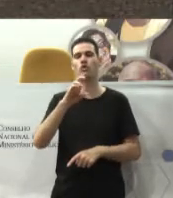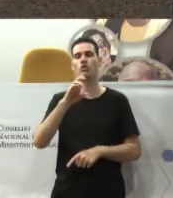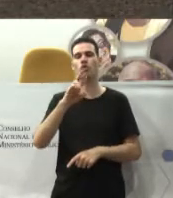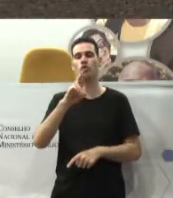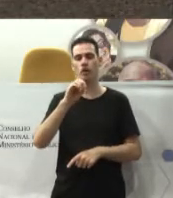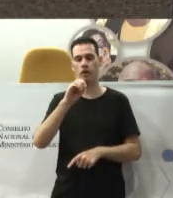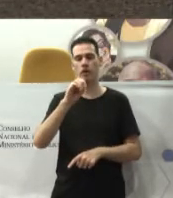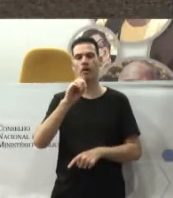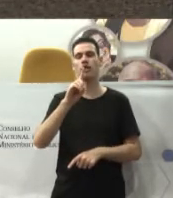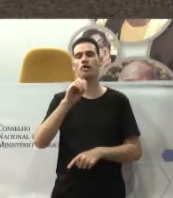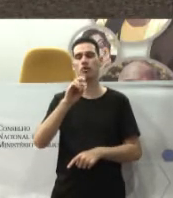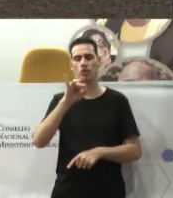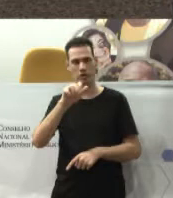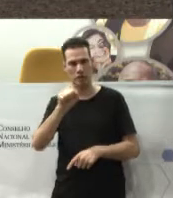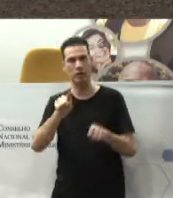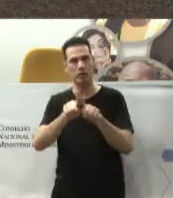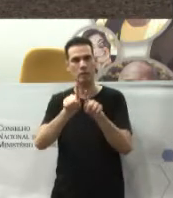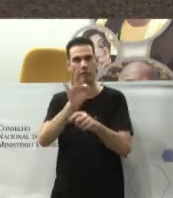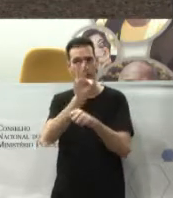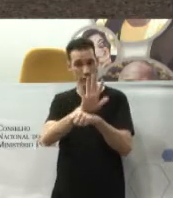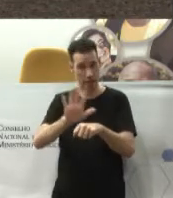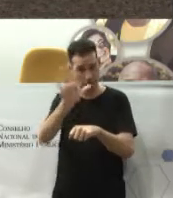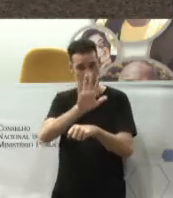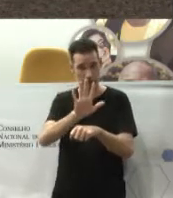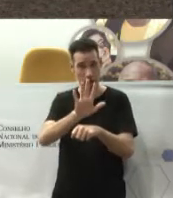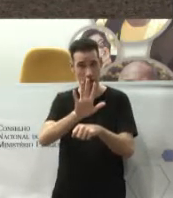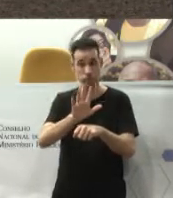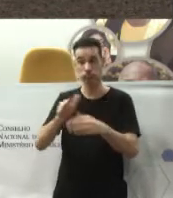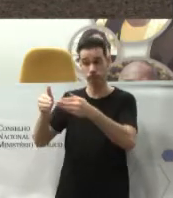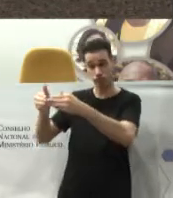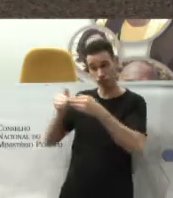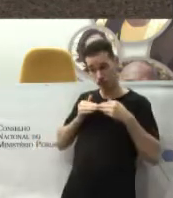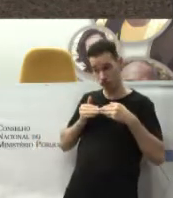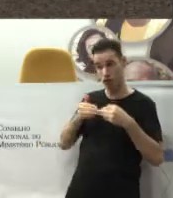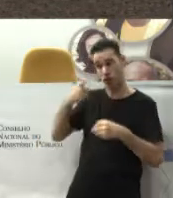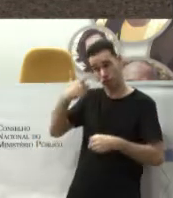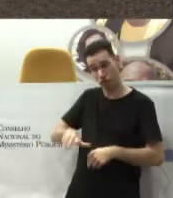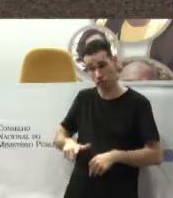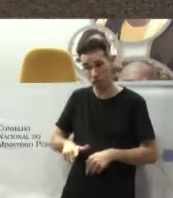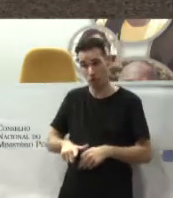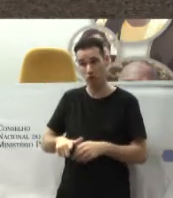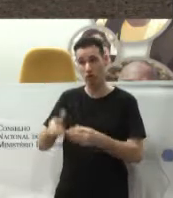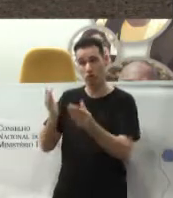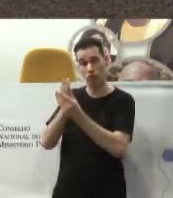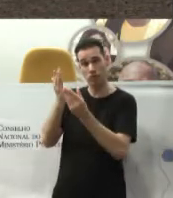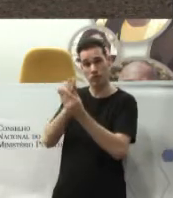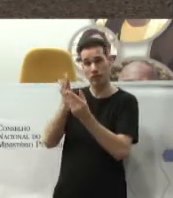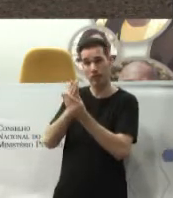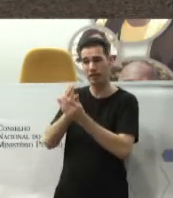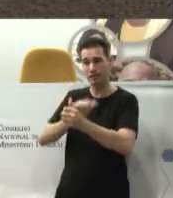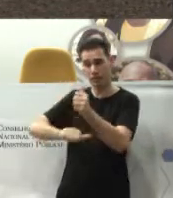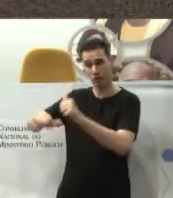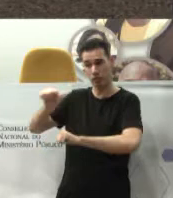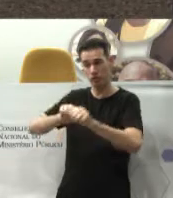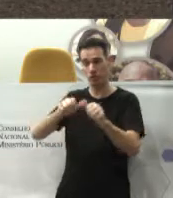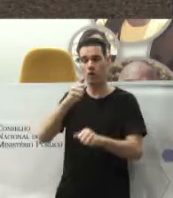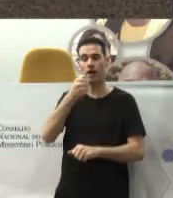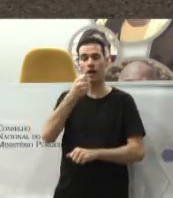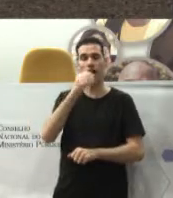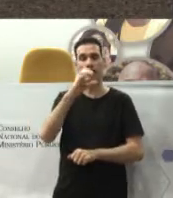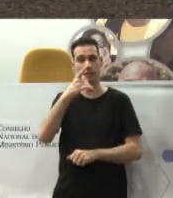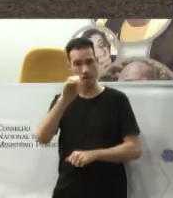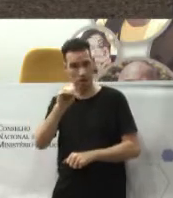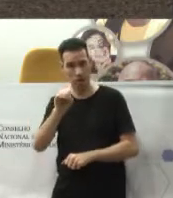a Procuradoria Federal recorreu da homologação do negócio processual, que alterou a ação.